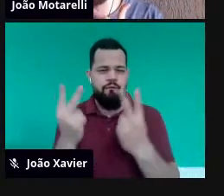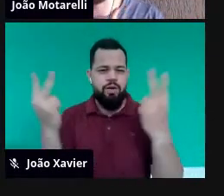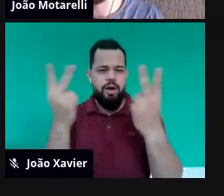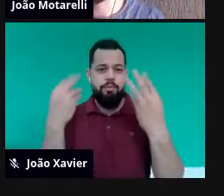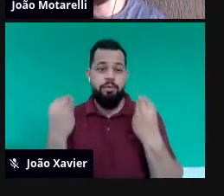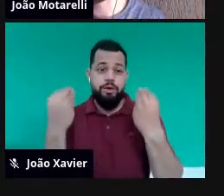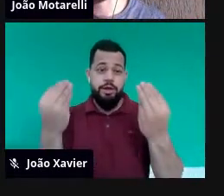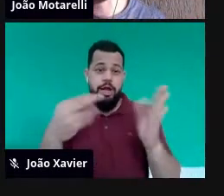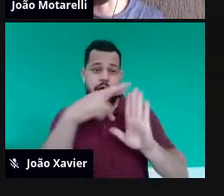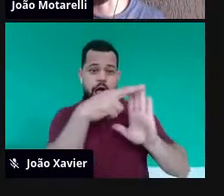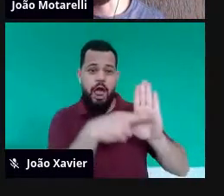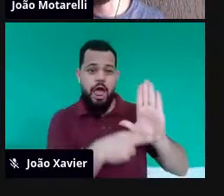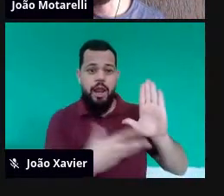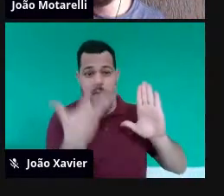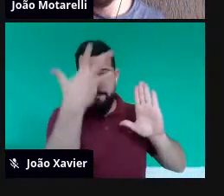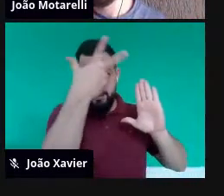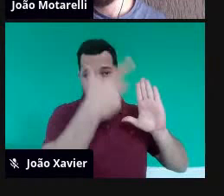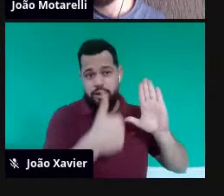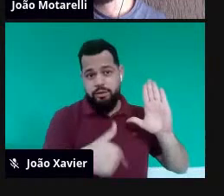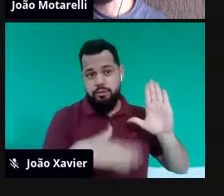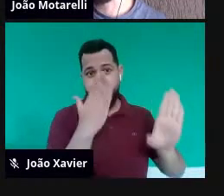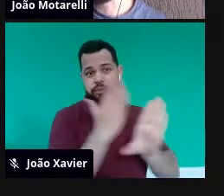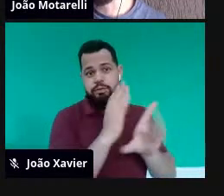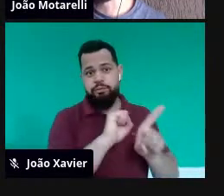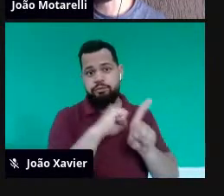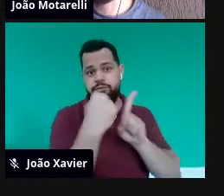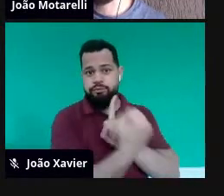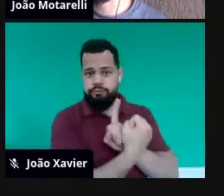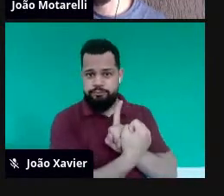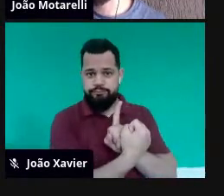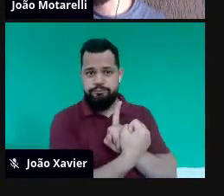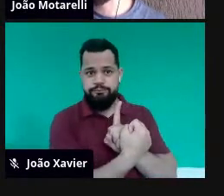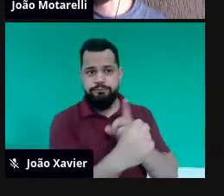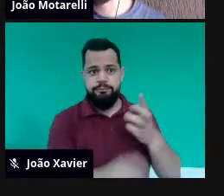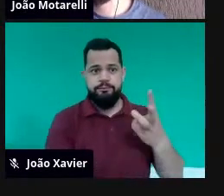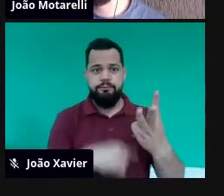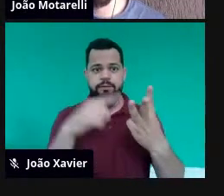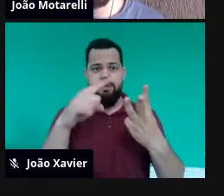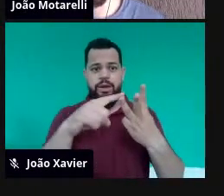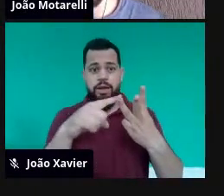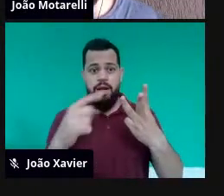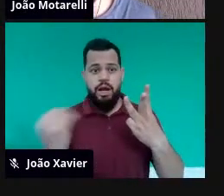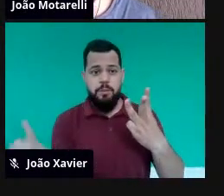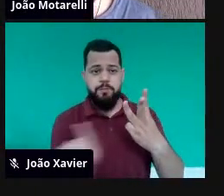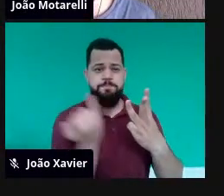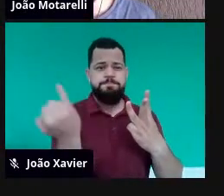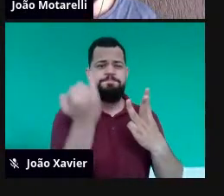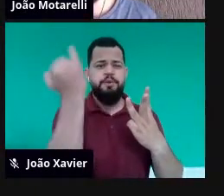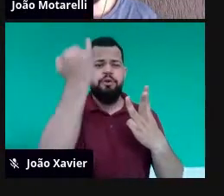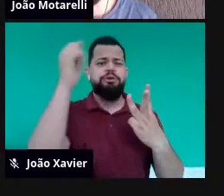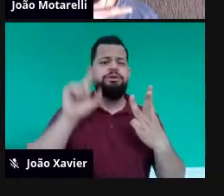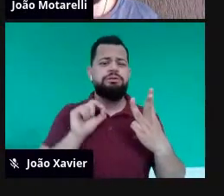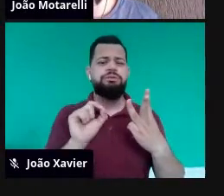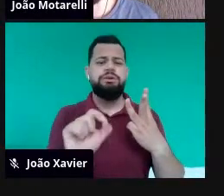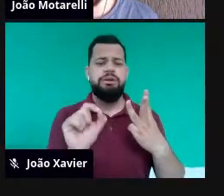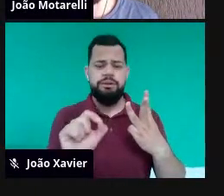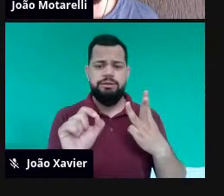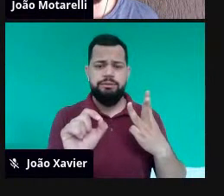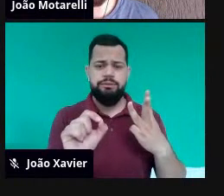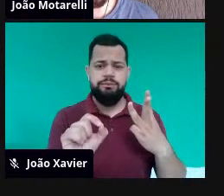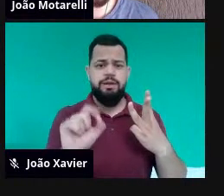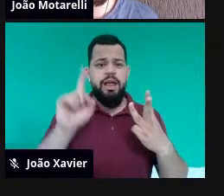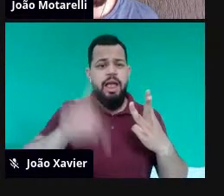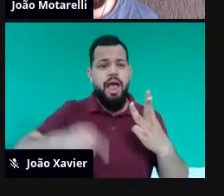beleza idealizado pela sociedade. E o terceiro ponto, né, que é a culpabilização e distorção na relação alimentar, que mostra essa